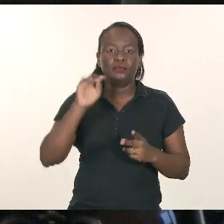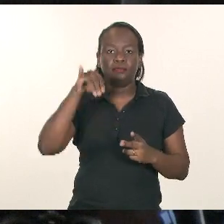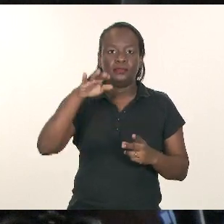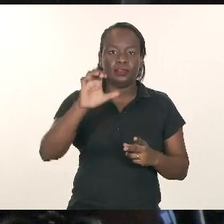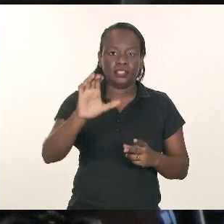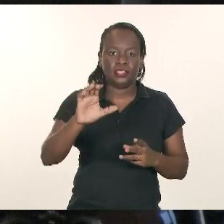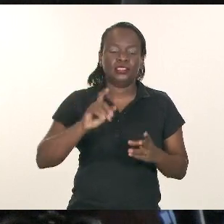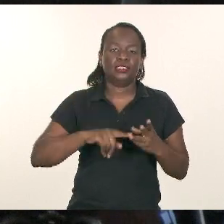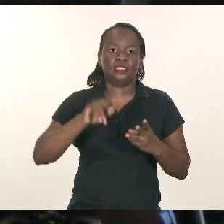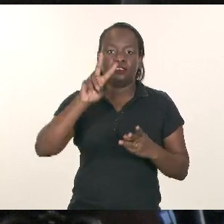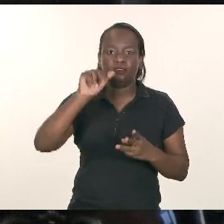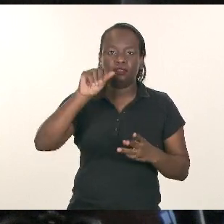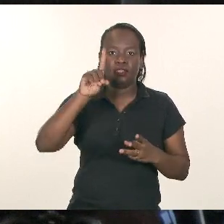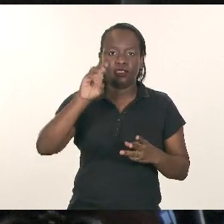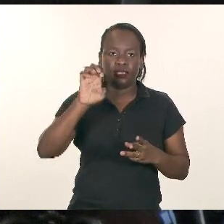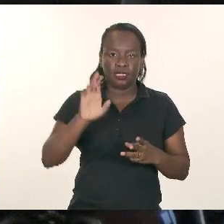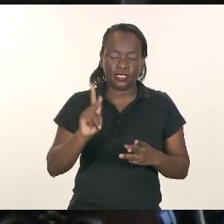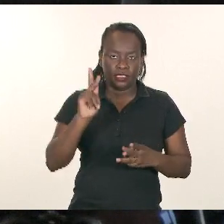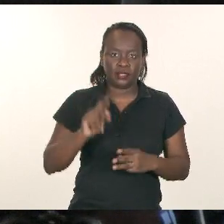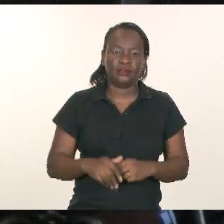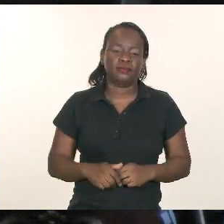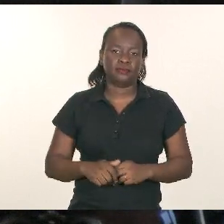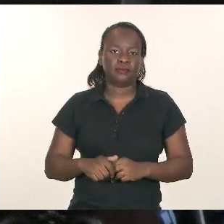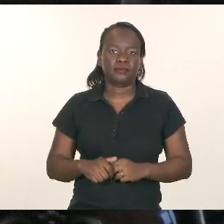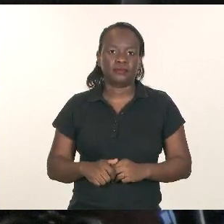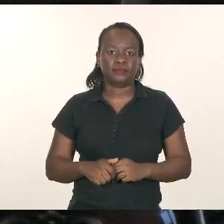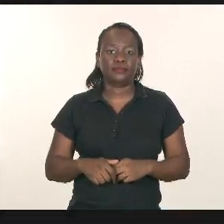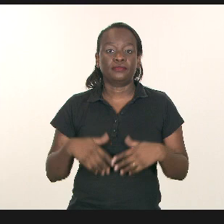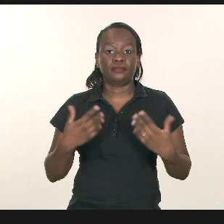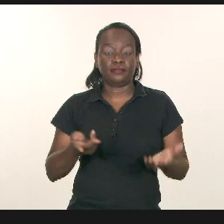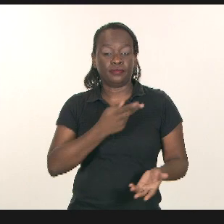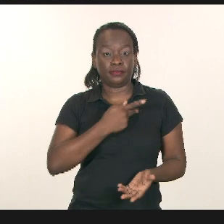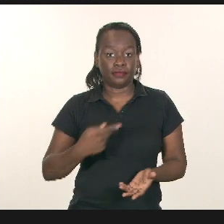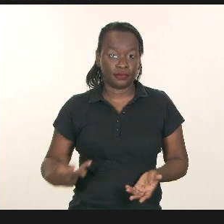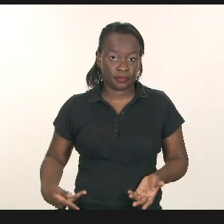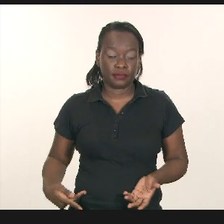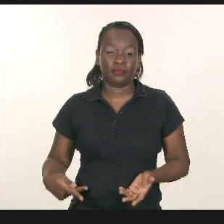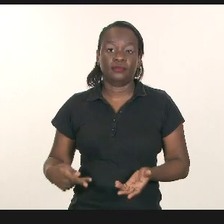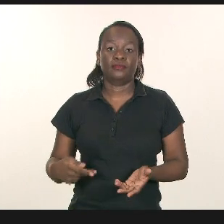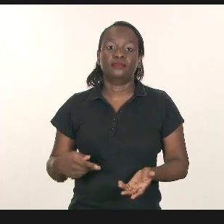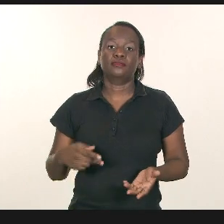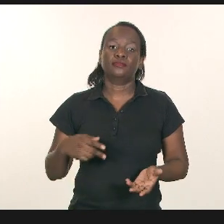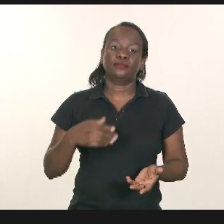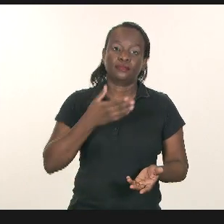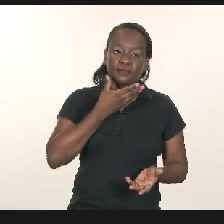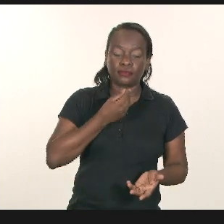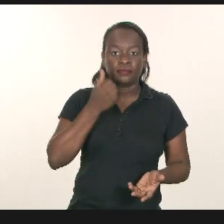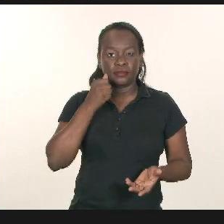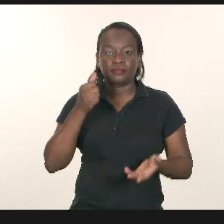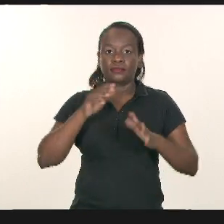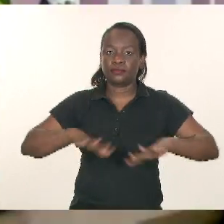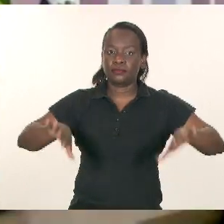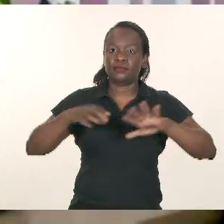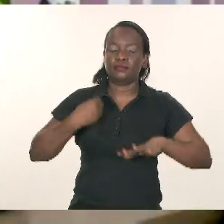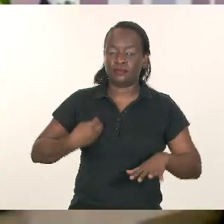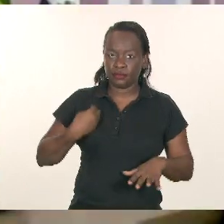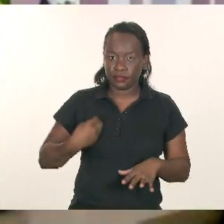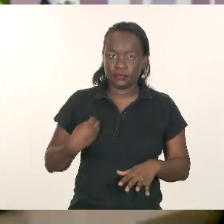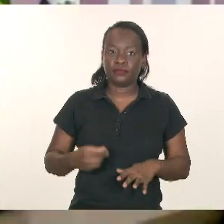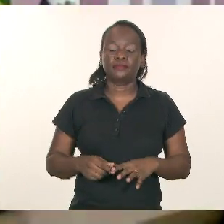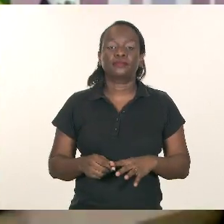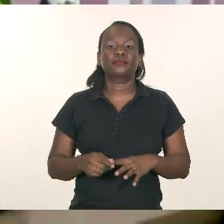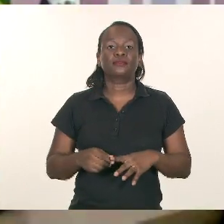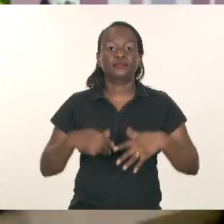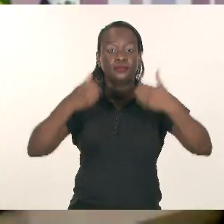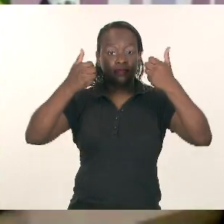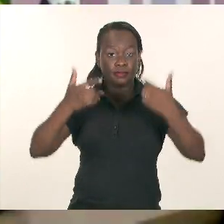Carlos Mink e Valdec Carneiro. Senhor presidente, senhoras e senhores presentes,